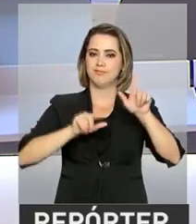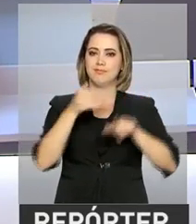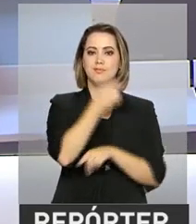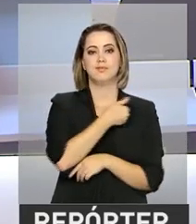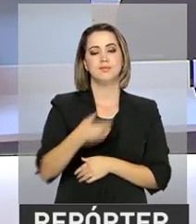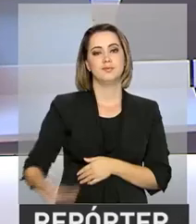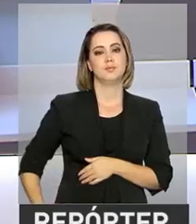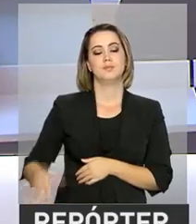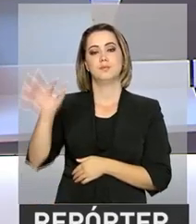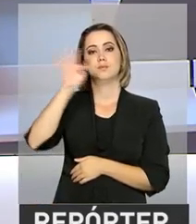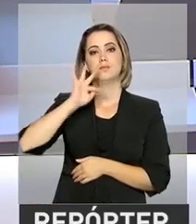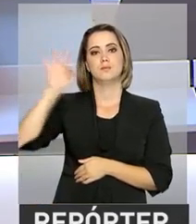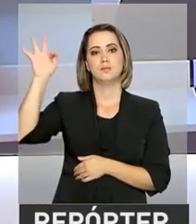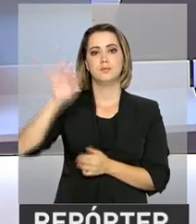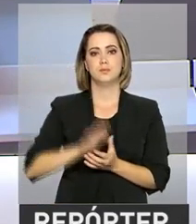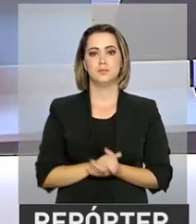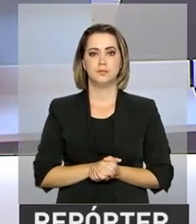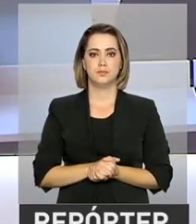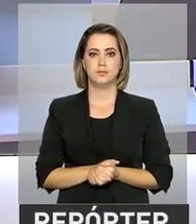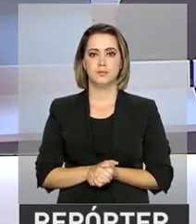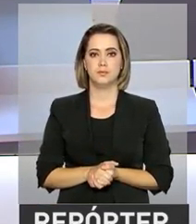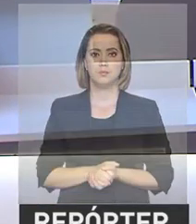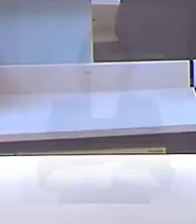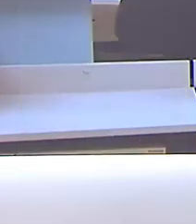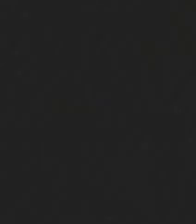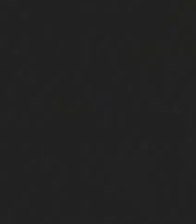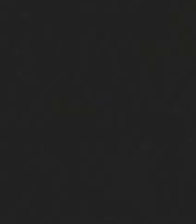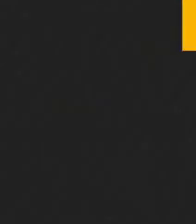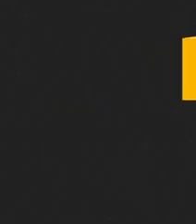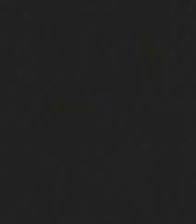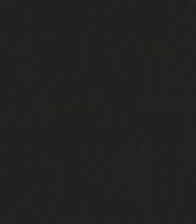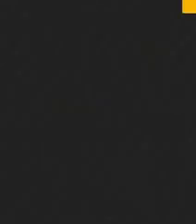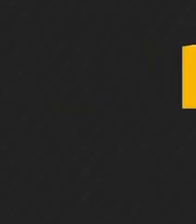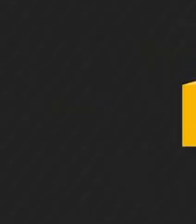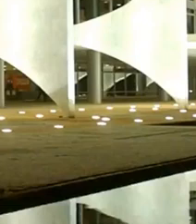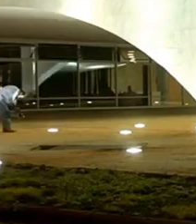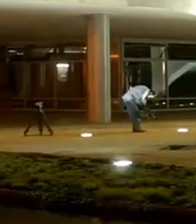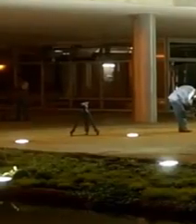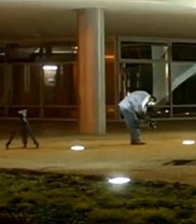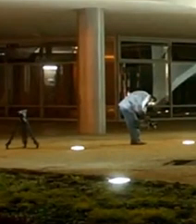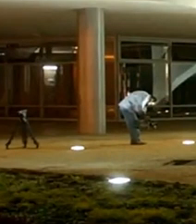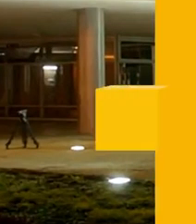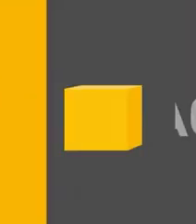com a gente aqui na NBR, a TV do Governo Federal.